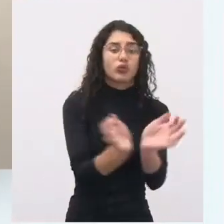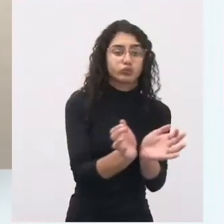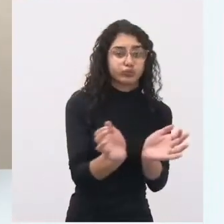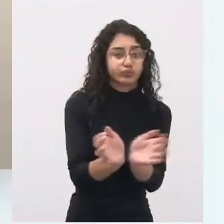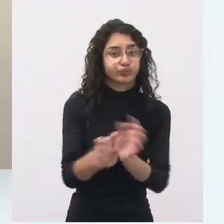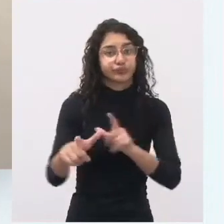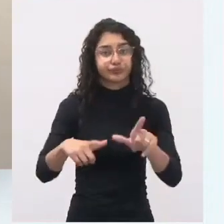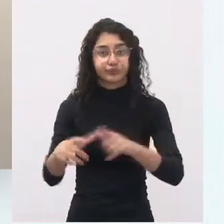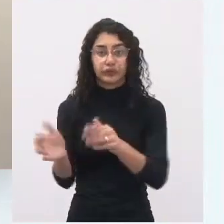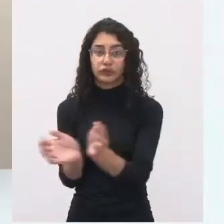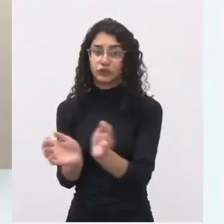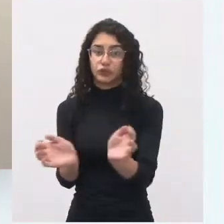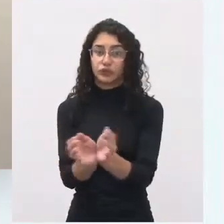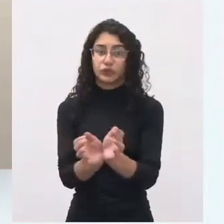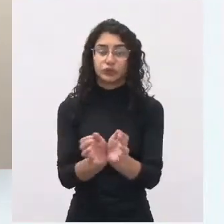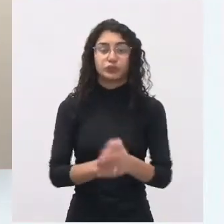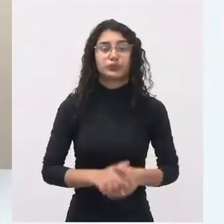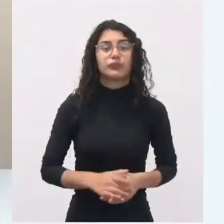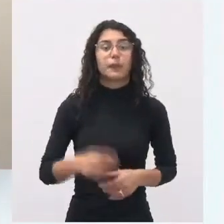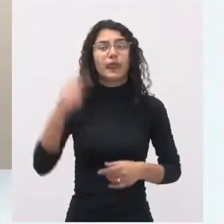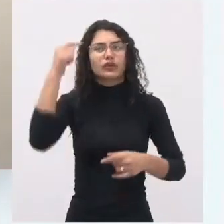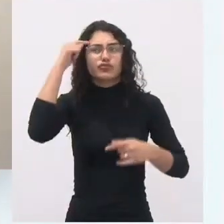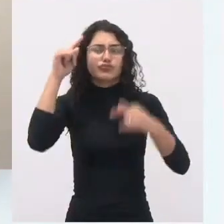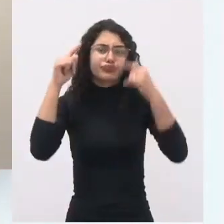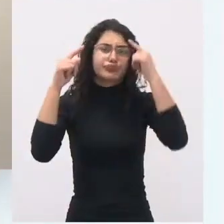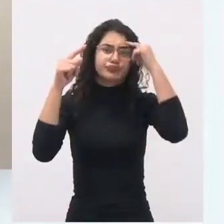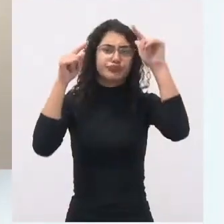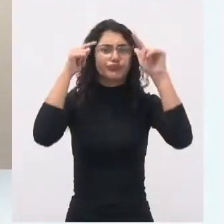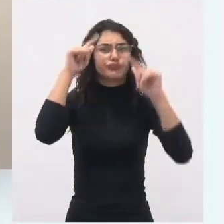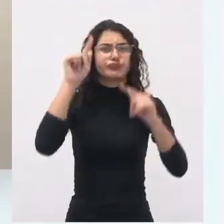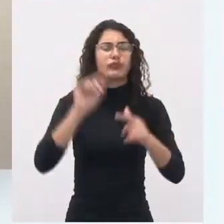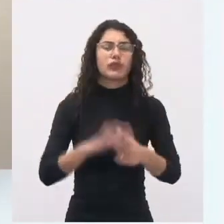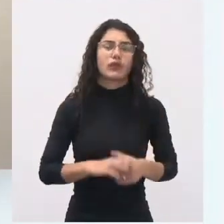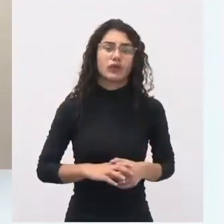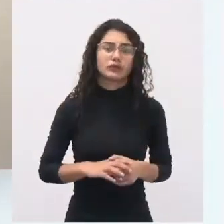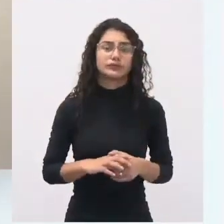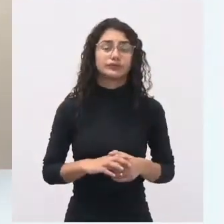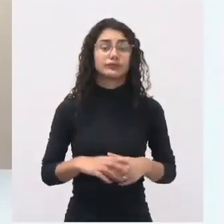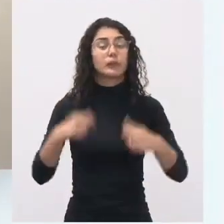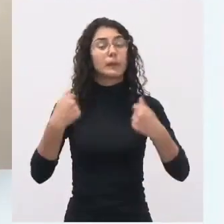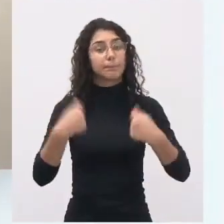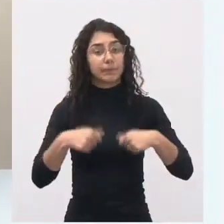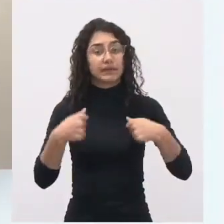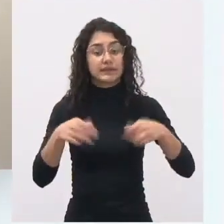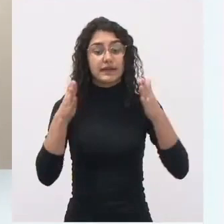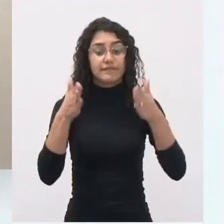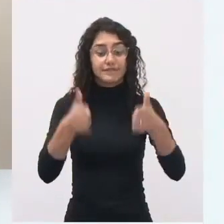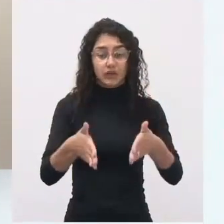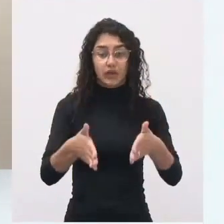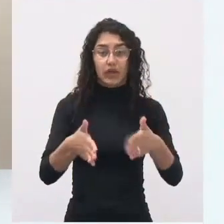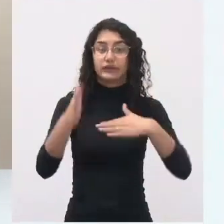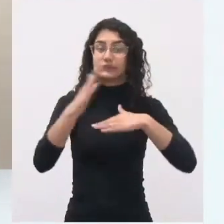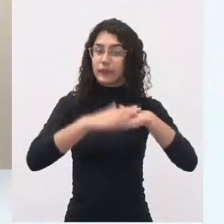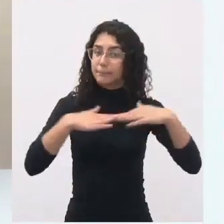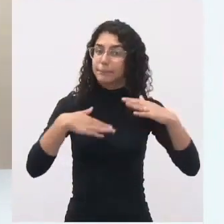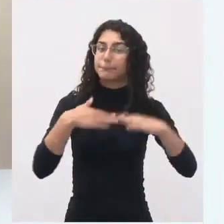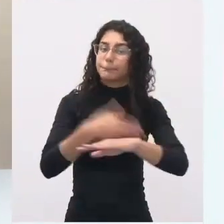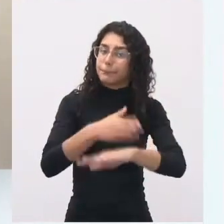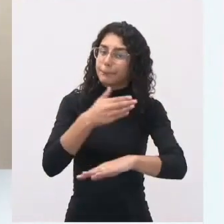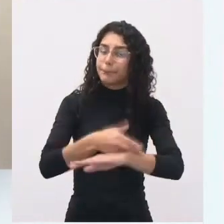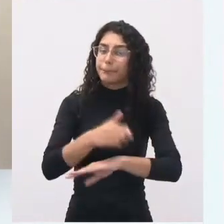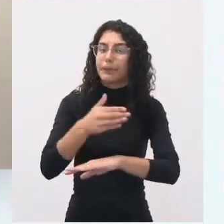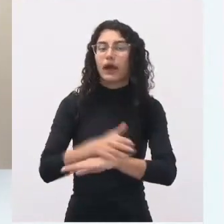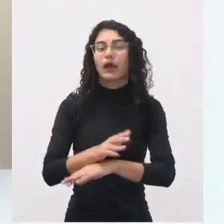o compartilhamento de ideias e de soluções. As formações precisam ser focadas na prática. Não adianta você fazer